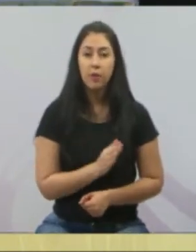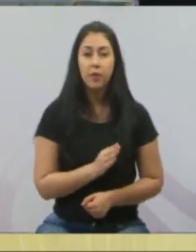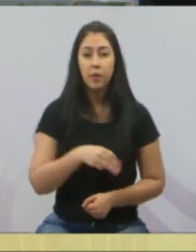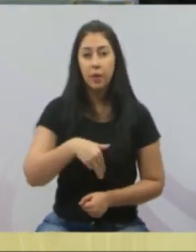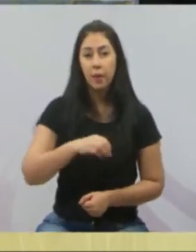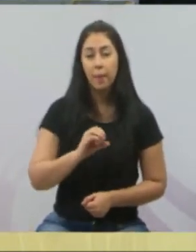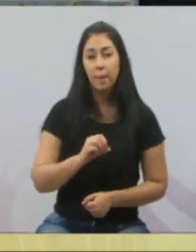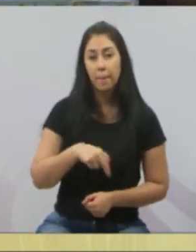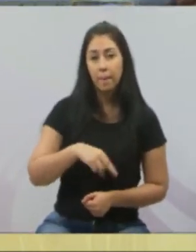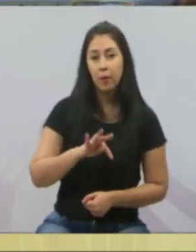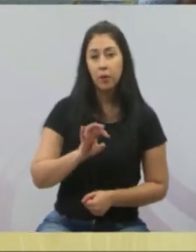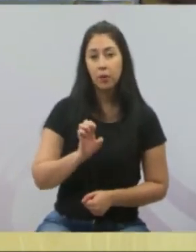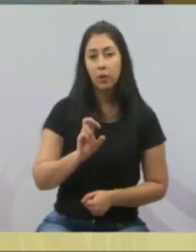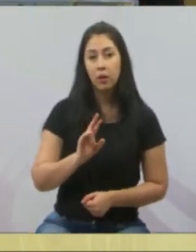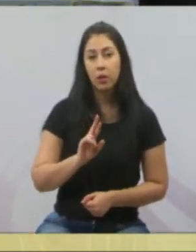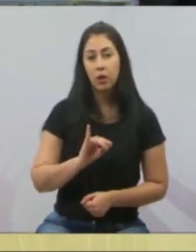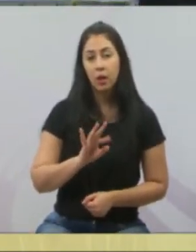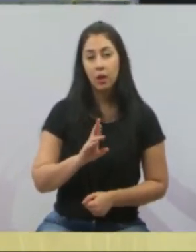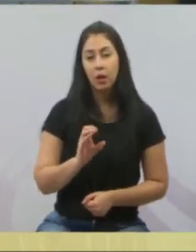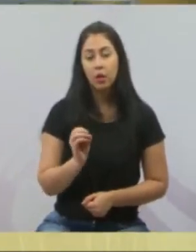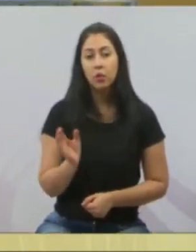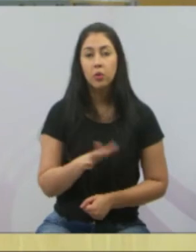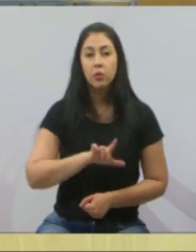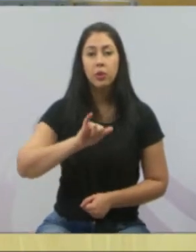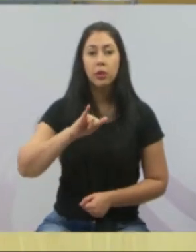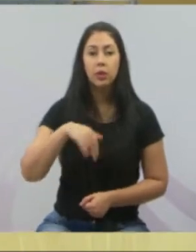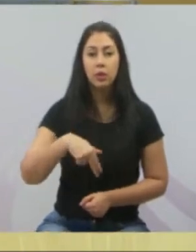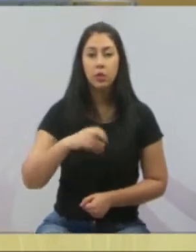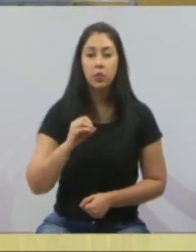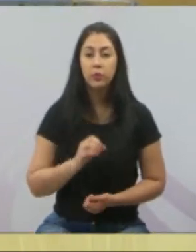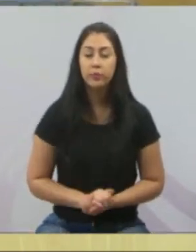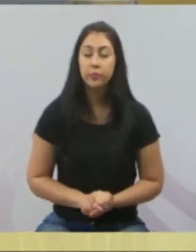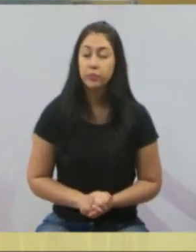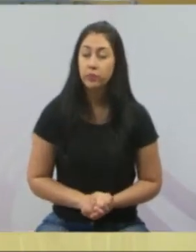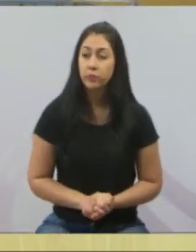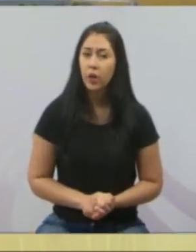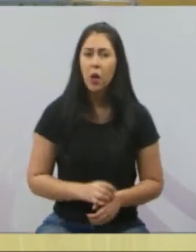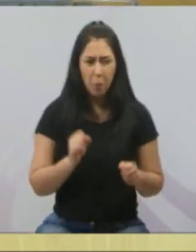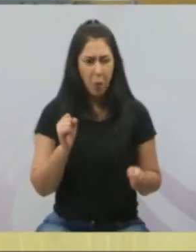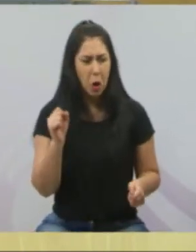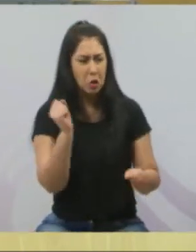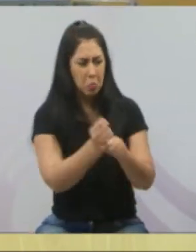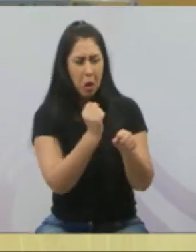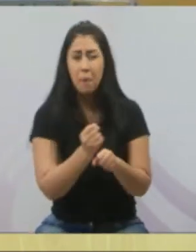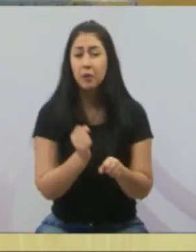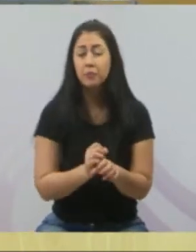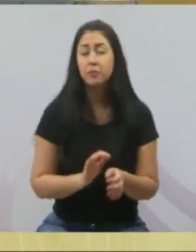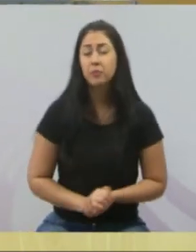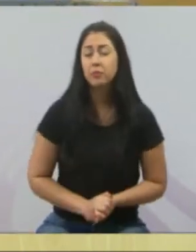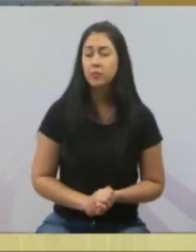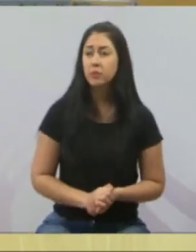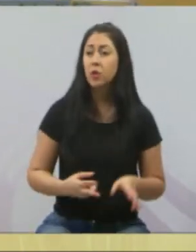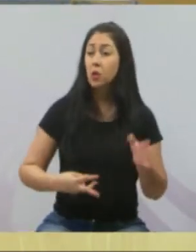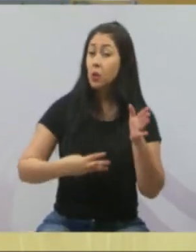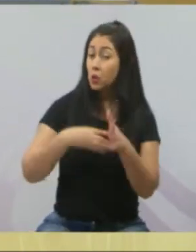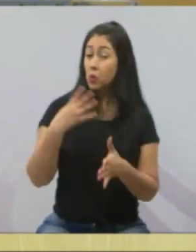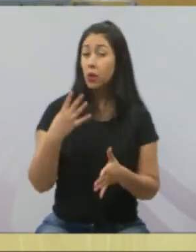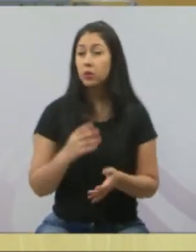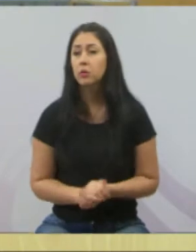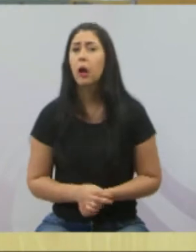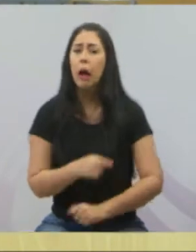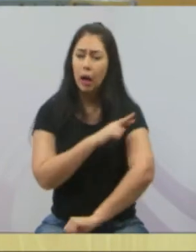E considerando que do resultado da nebulização é o combate à transmissão da dengue, febre chikungunya, zika